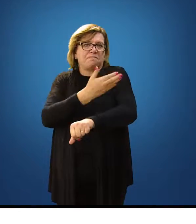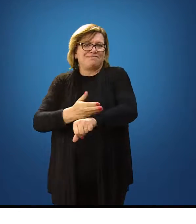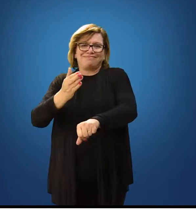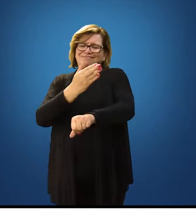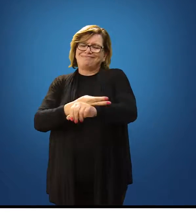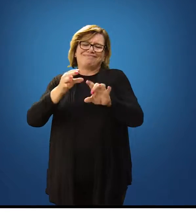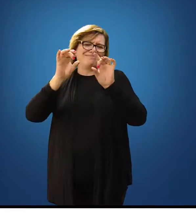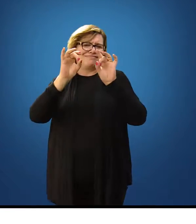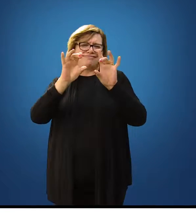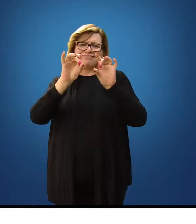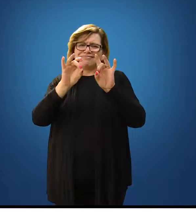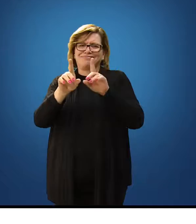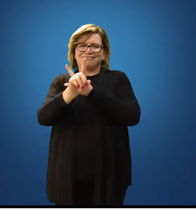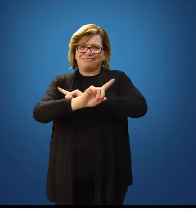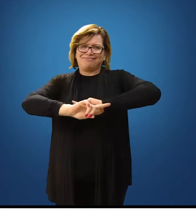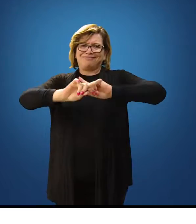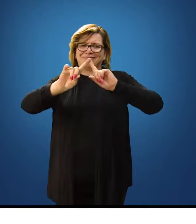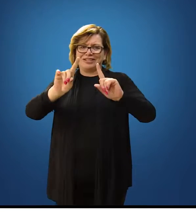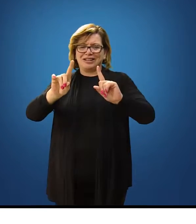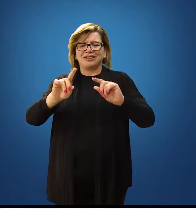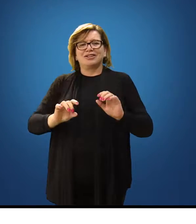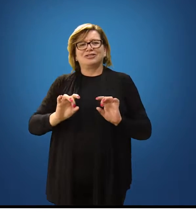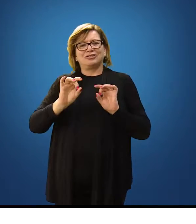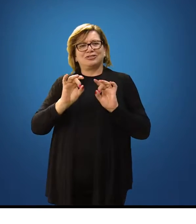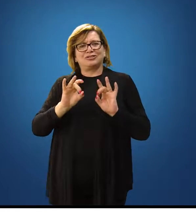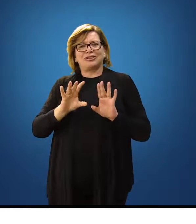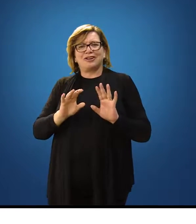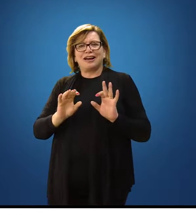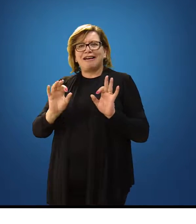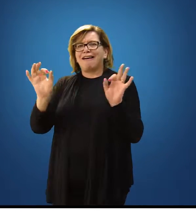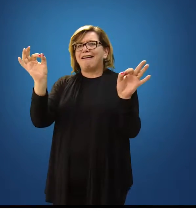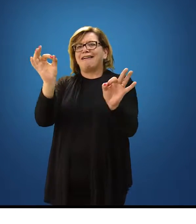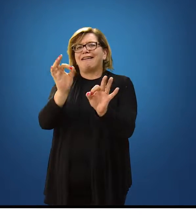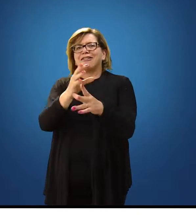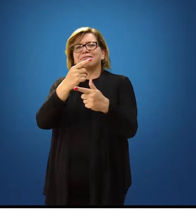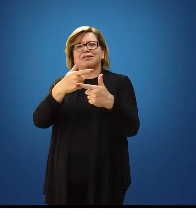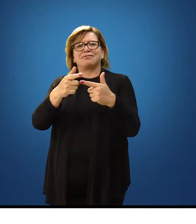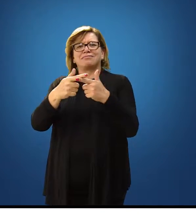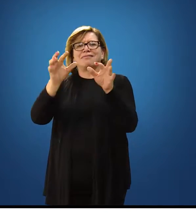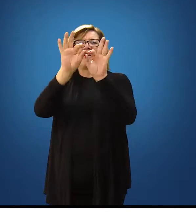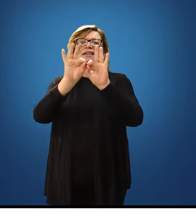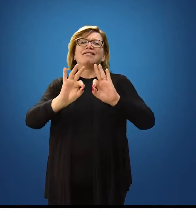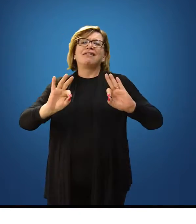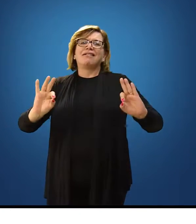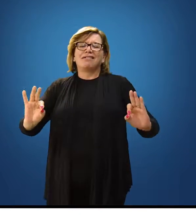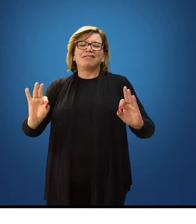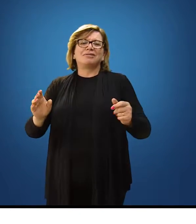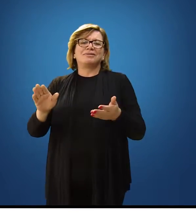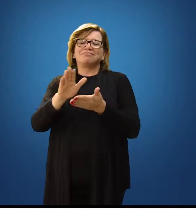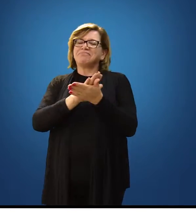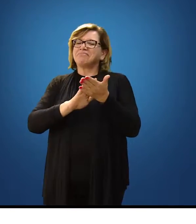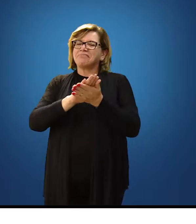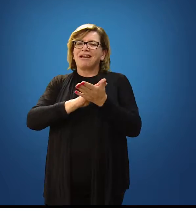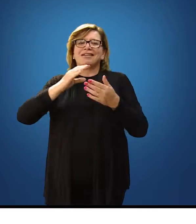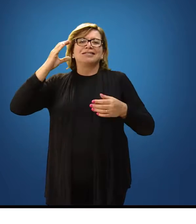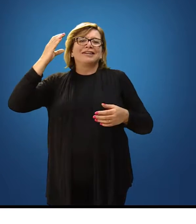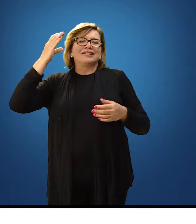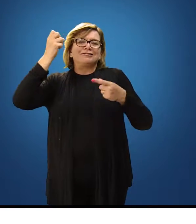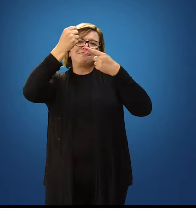prático, um interesse único e exclusivamente de solução empírica, destituído de